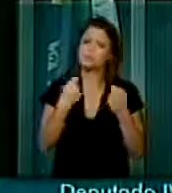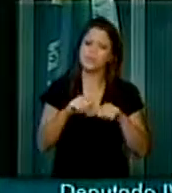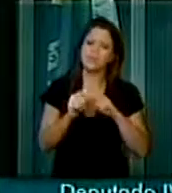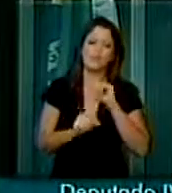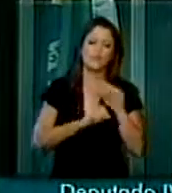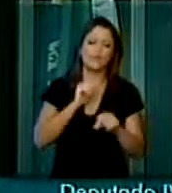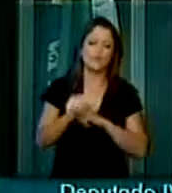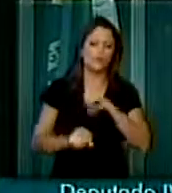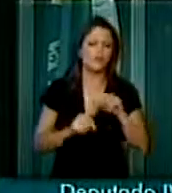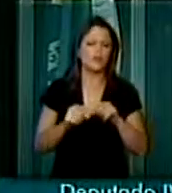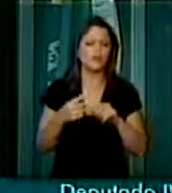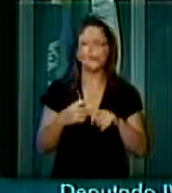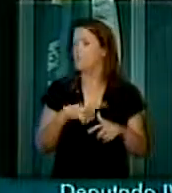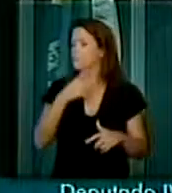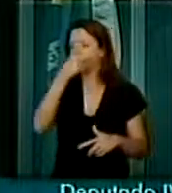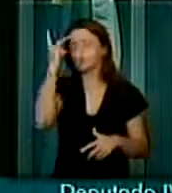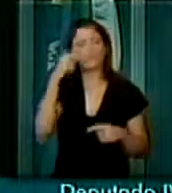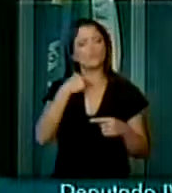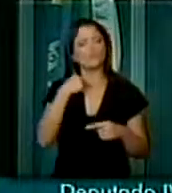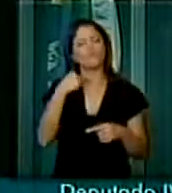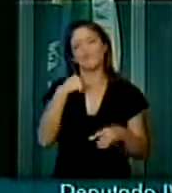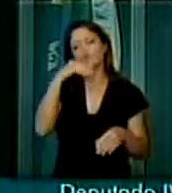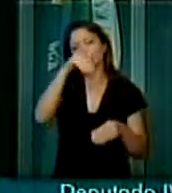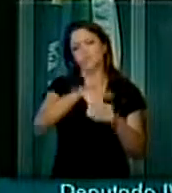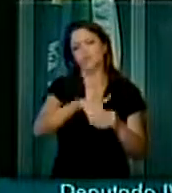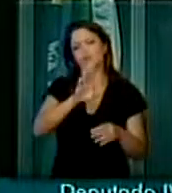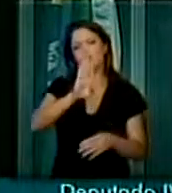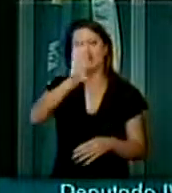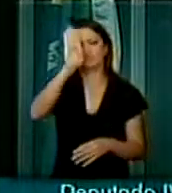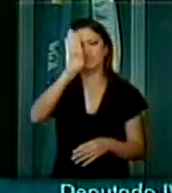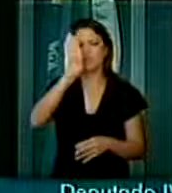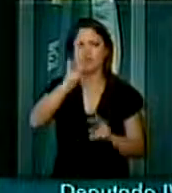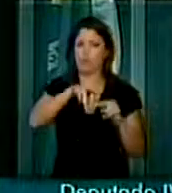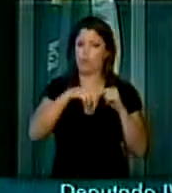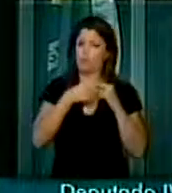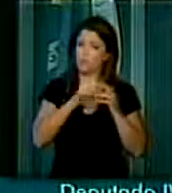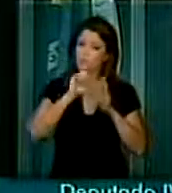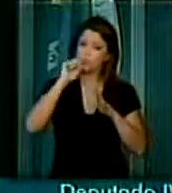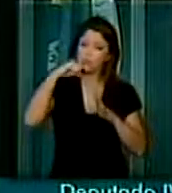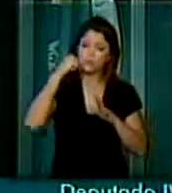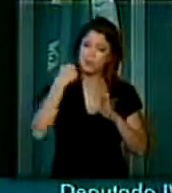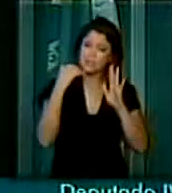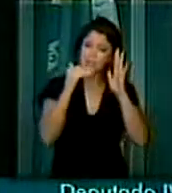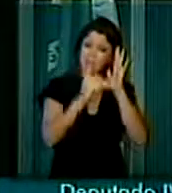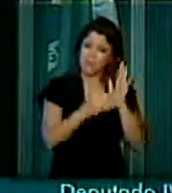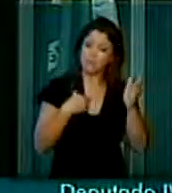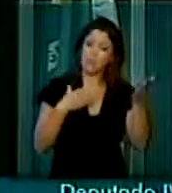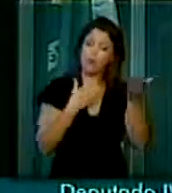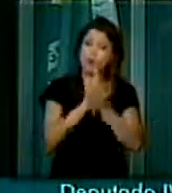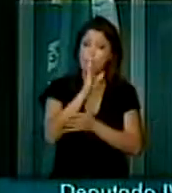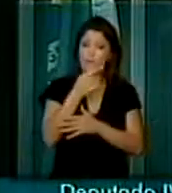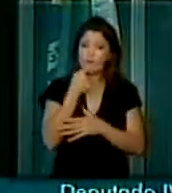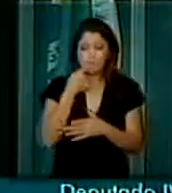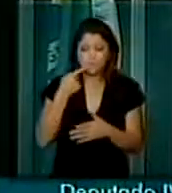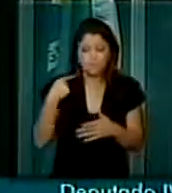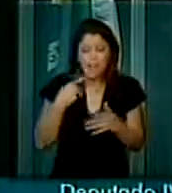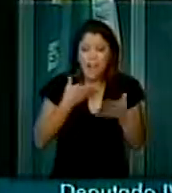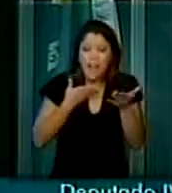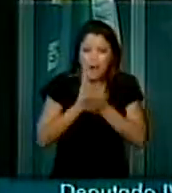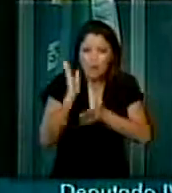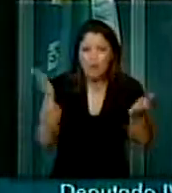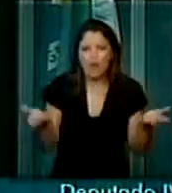ter inelegibilidade. E o Senado aprovou agora, neste